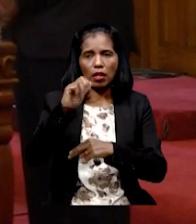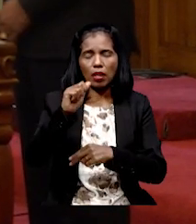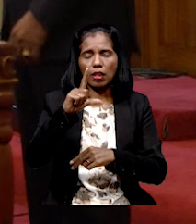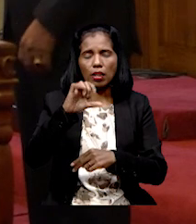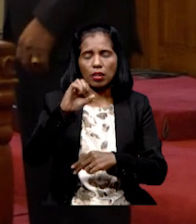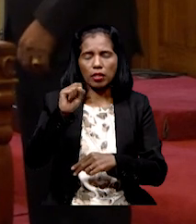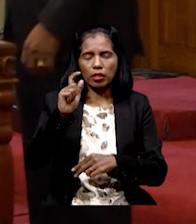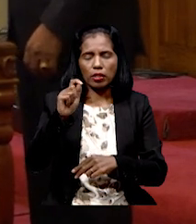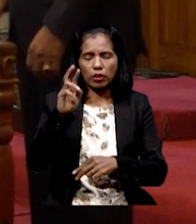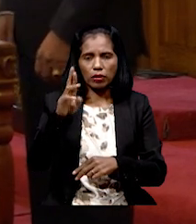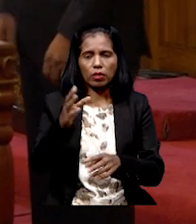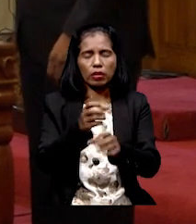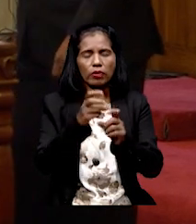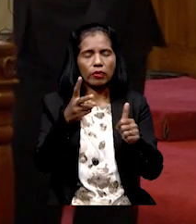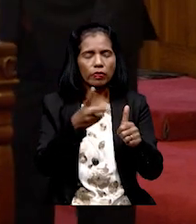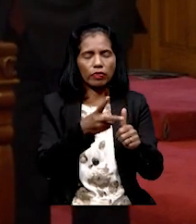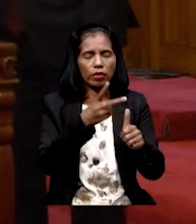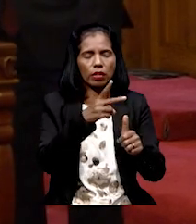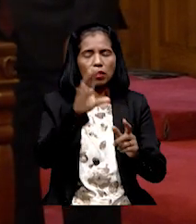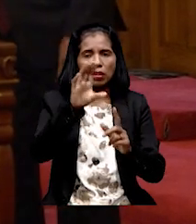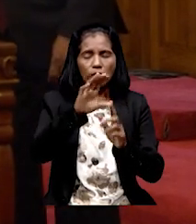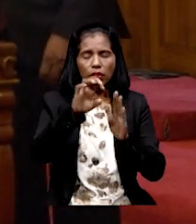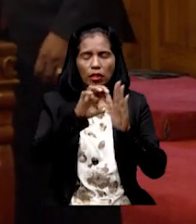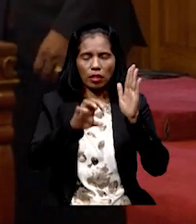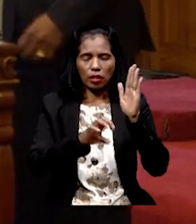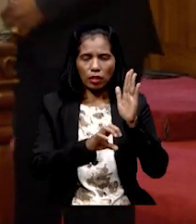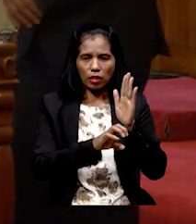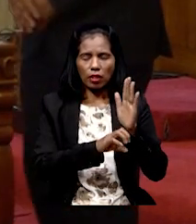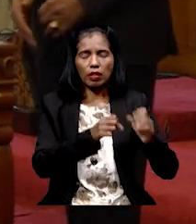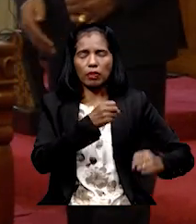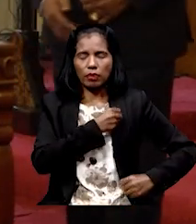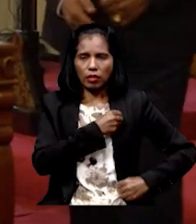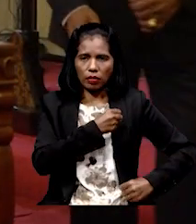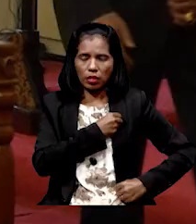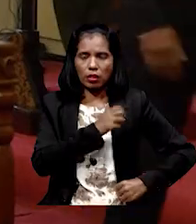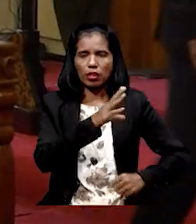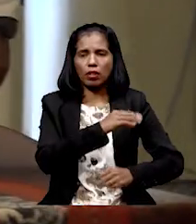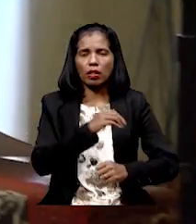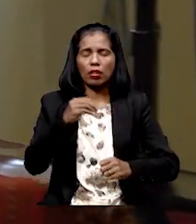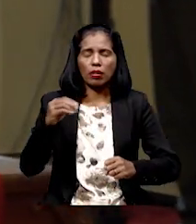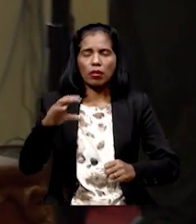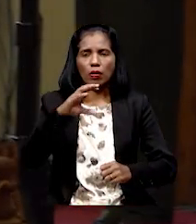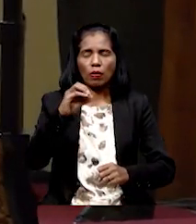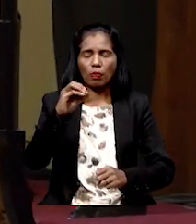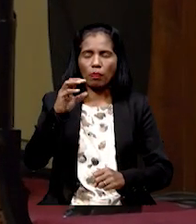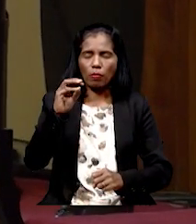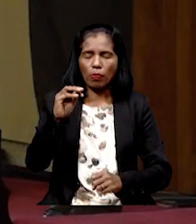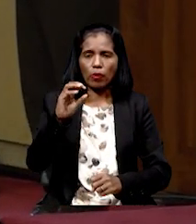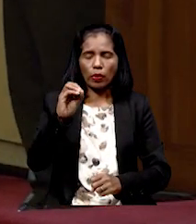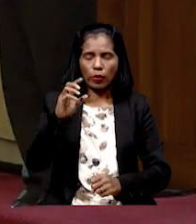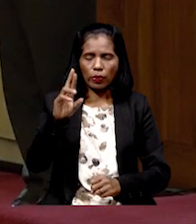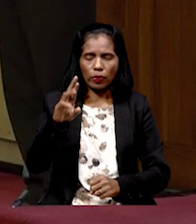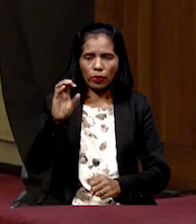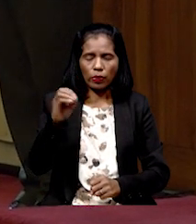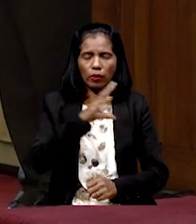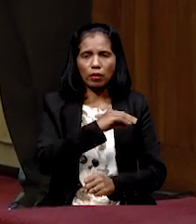assume Knar, vice-chefe Estado, maior general, major general Valentil Força Armada, no comodoro Donaciano Costa Gomes Pedro Clamar